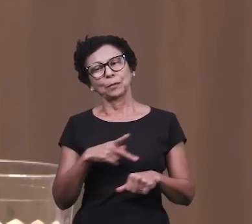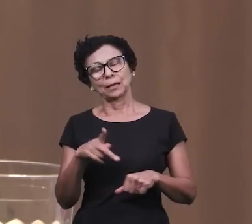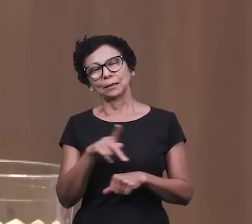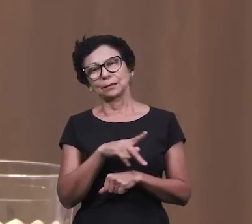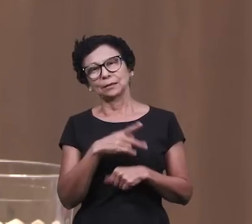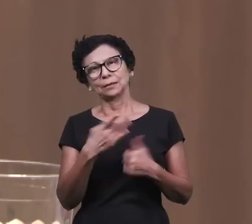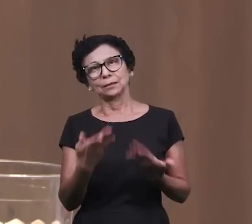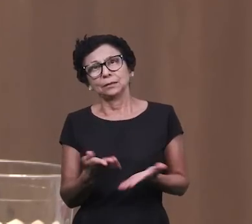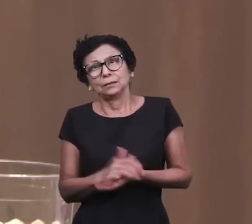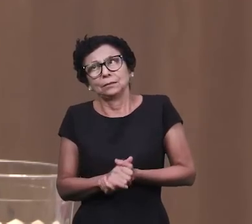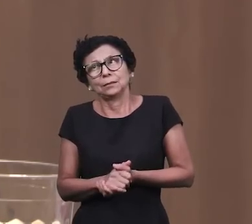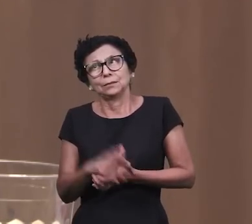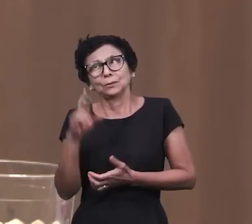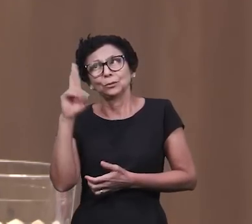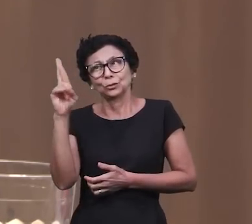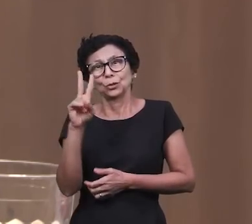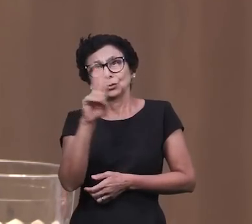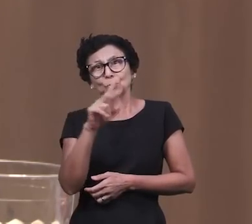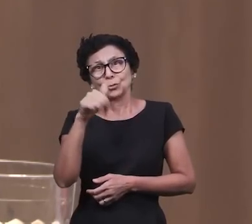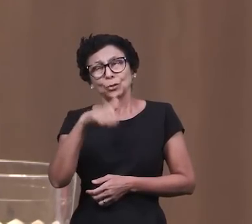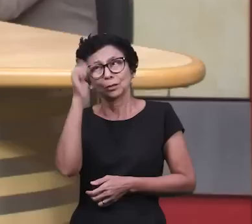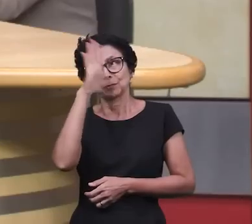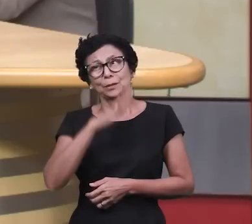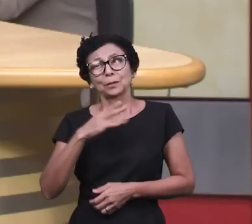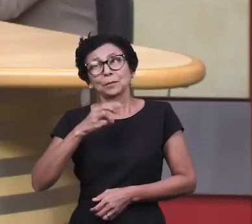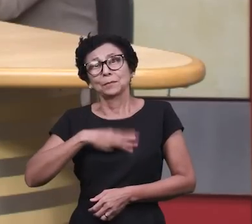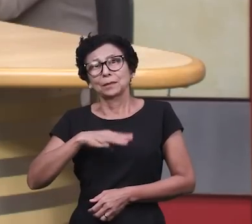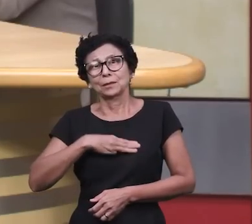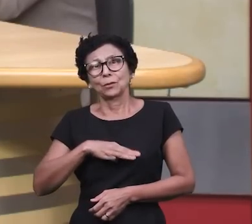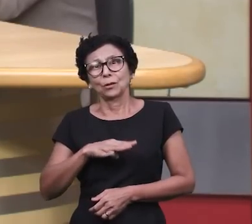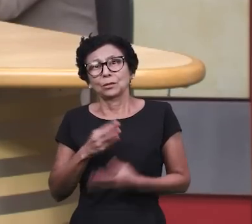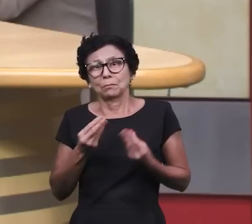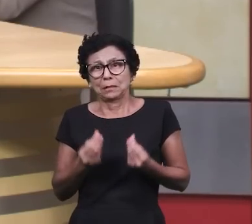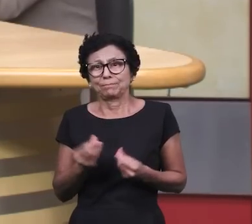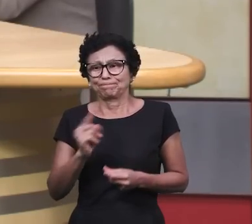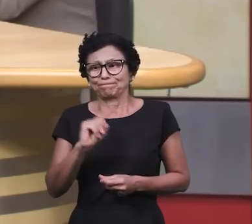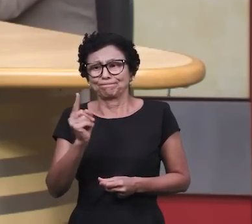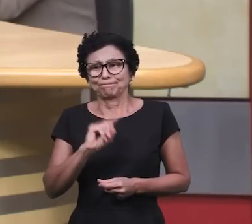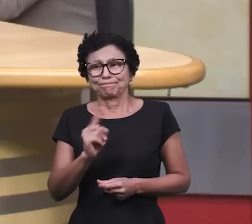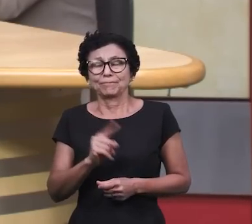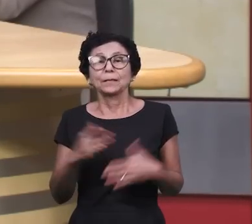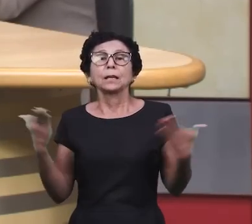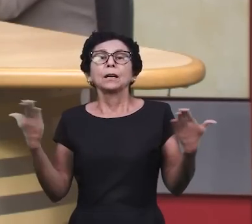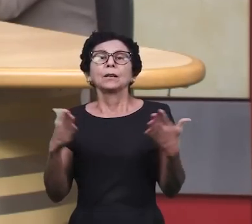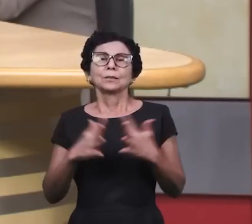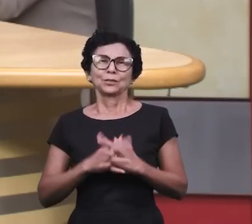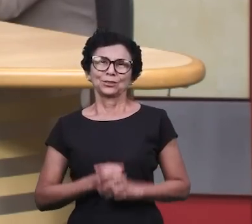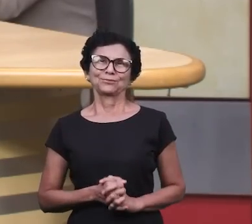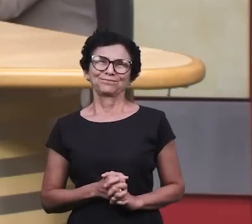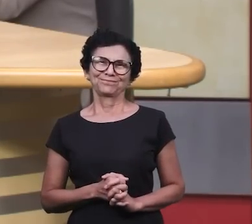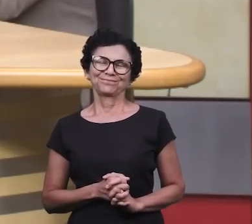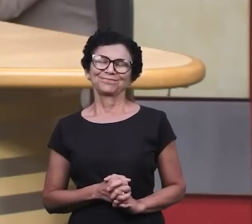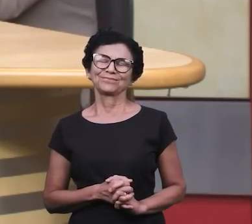a nos usar aqui no Brasil pela misericórdia dele. Claro. Não merecíamos isso, né? E hoje nós